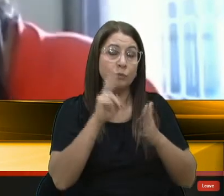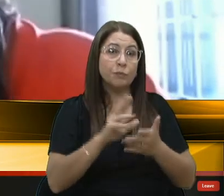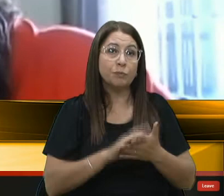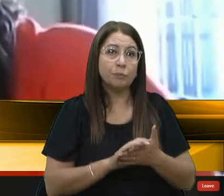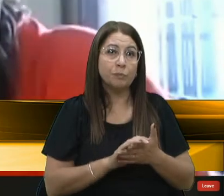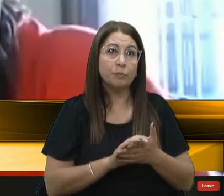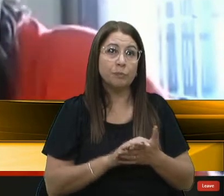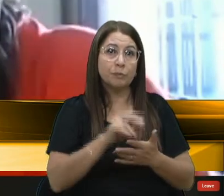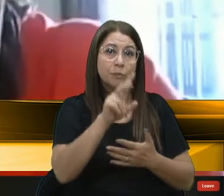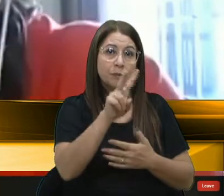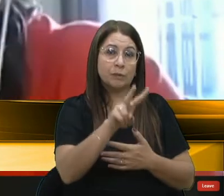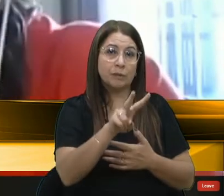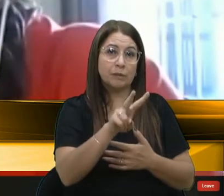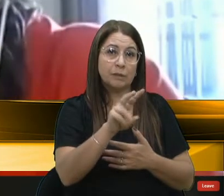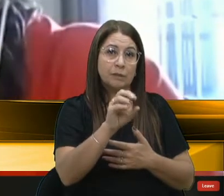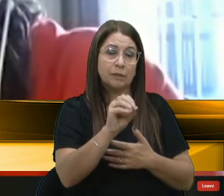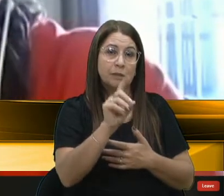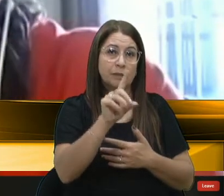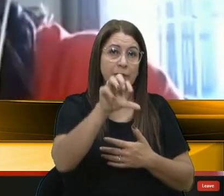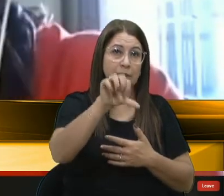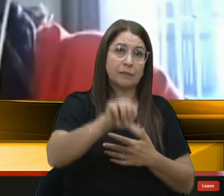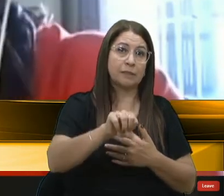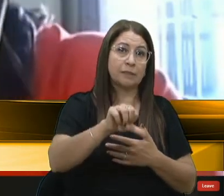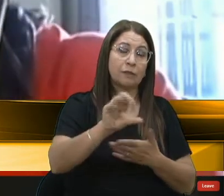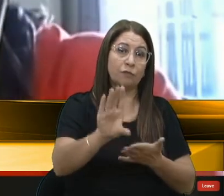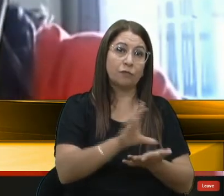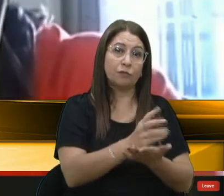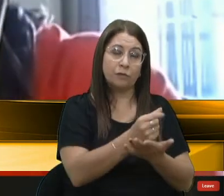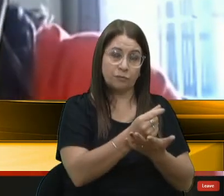em 2019 foi investido